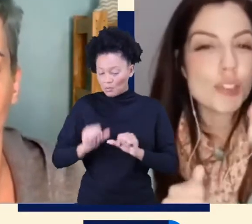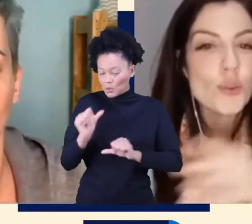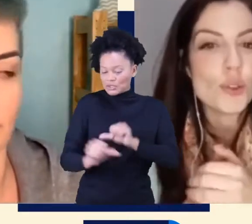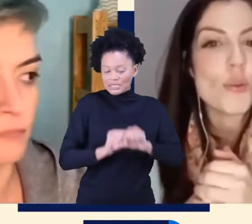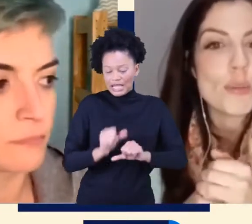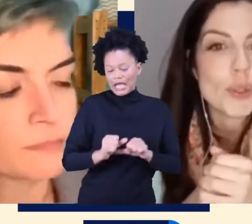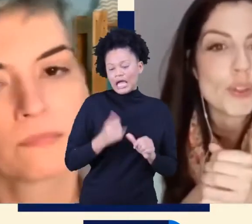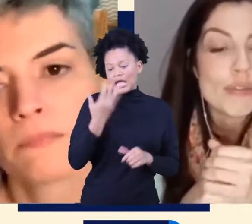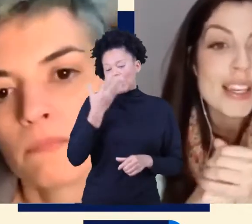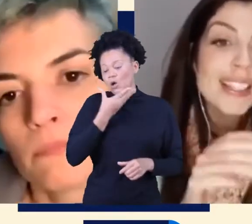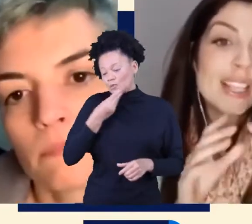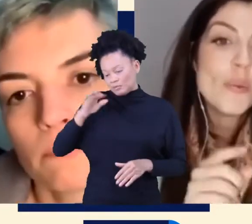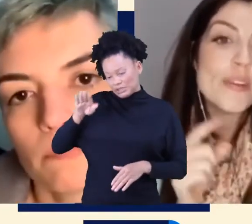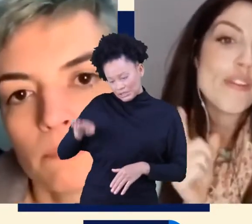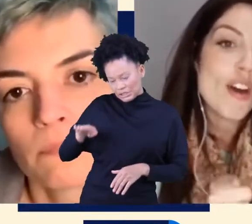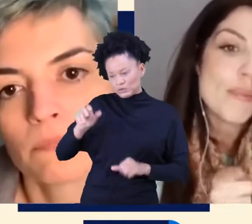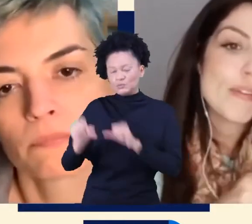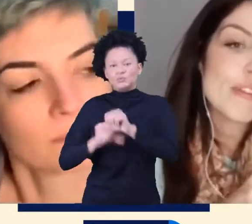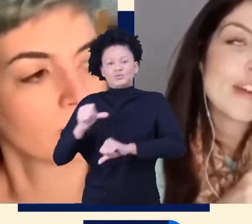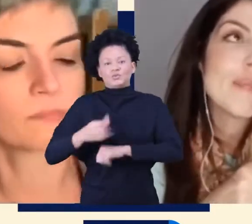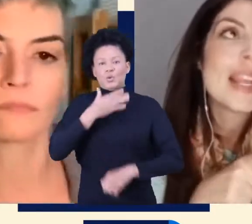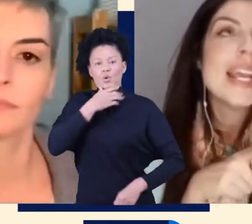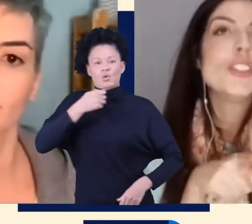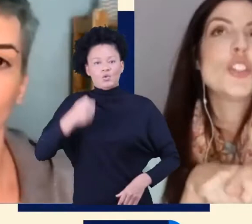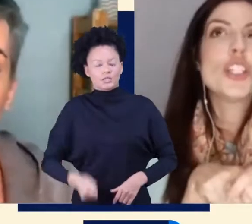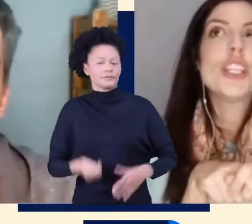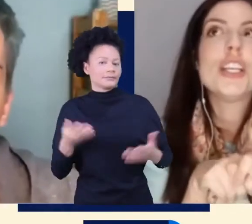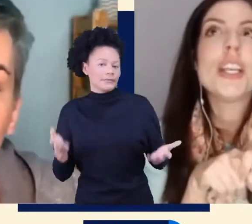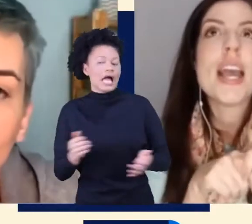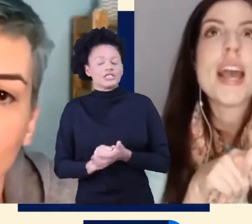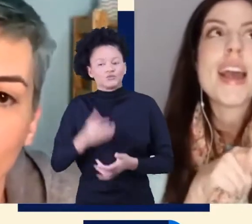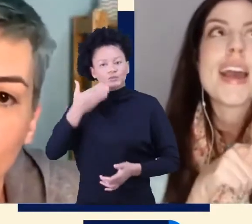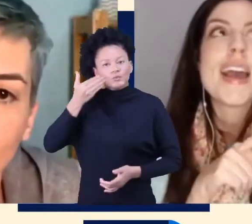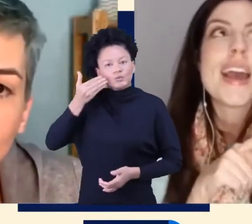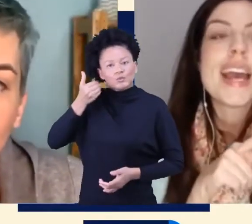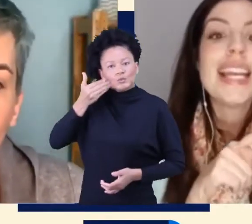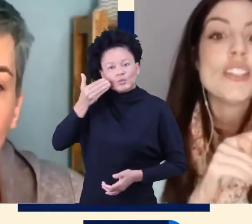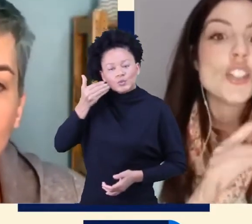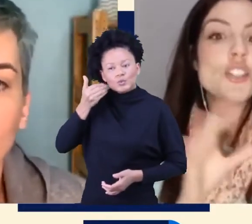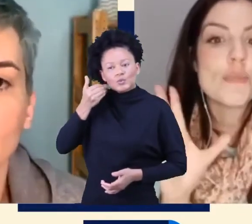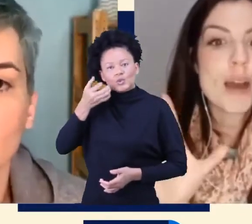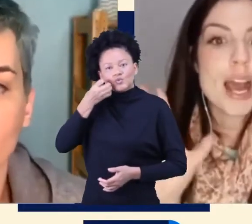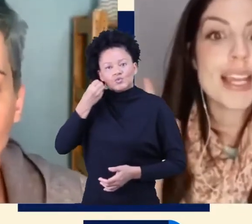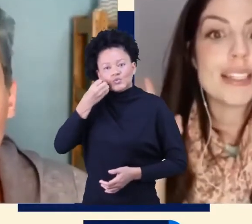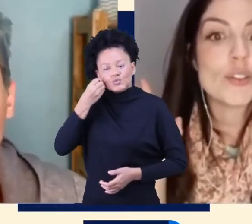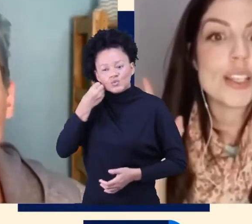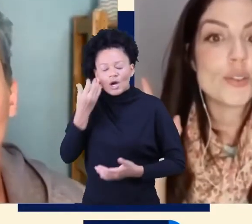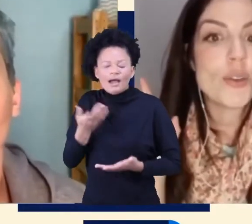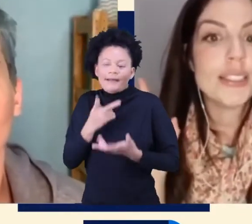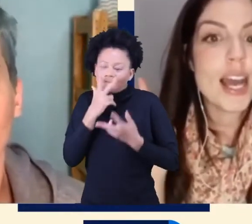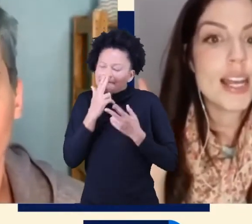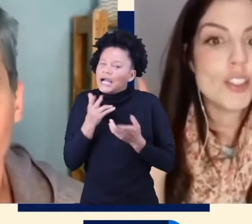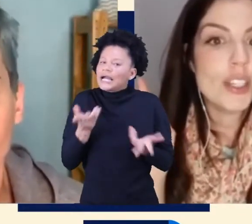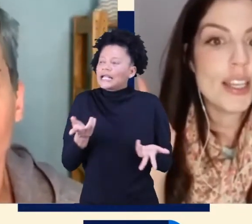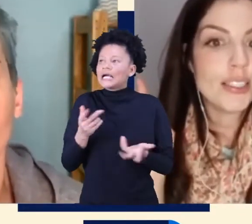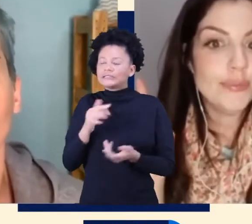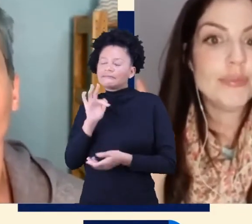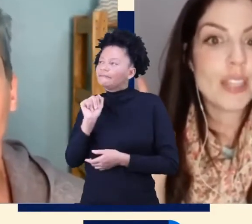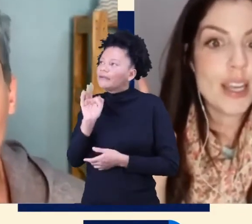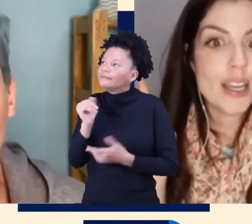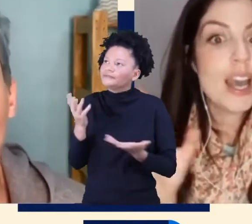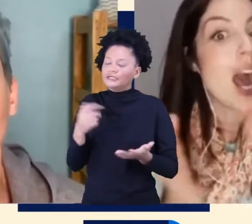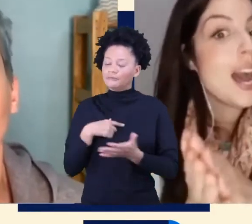Então se você consome pornografia, é até uma forma, Fafá, de legitimar a heterossexualidade